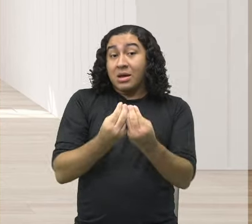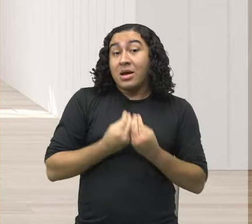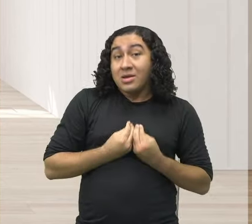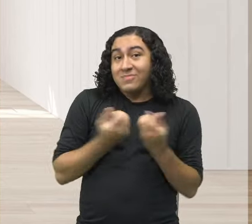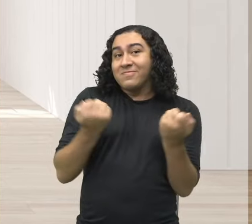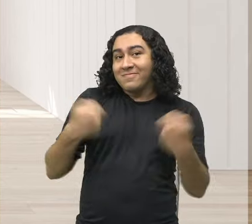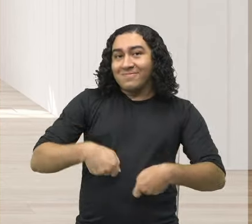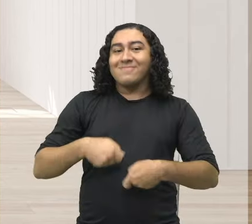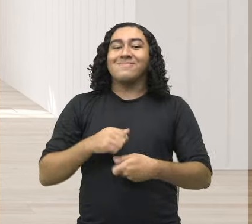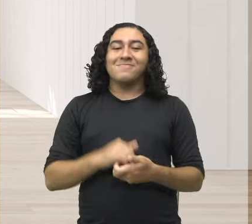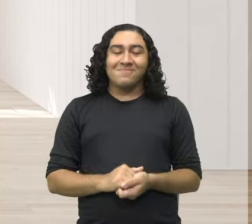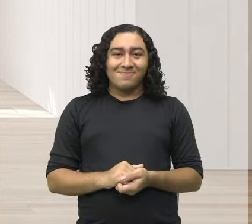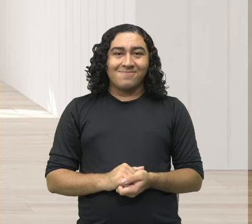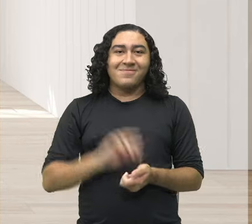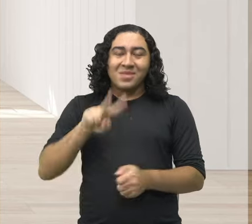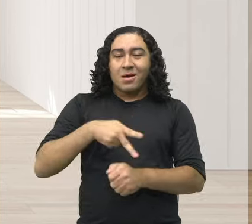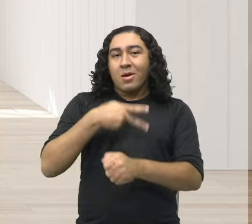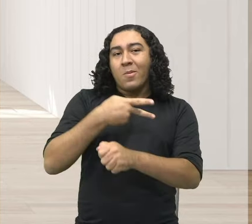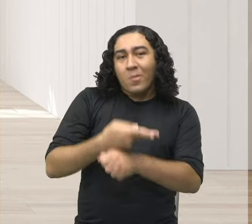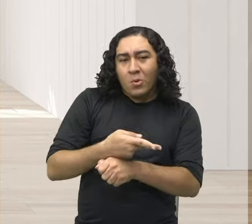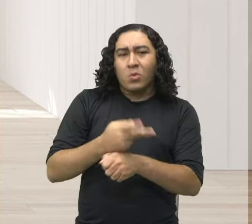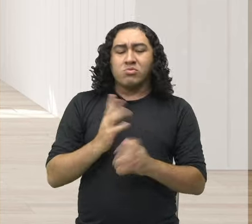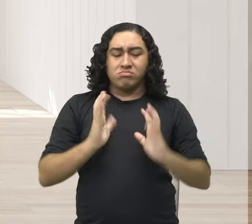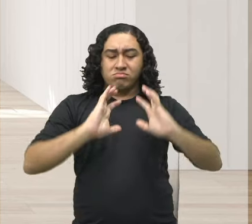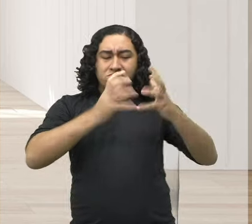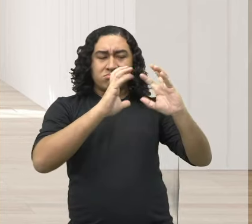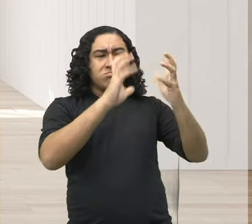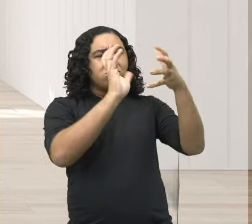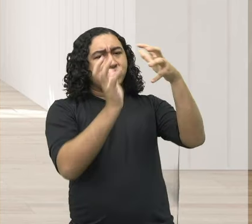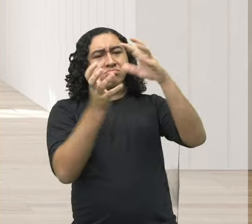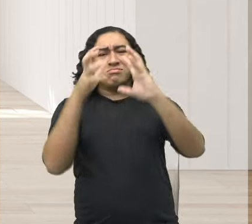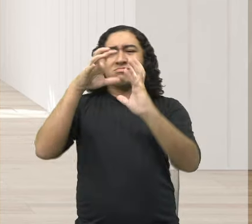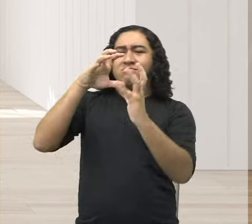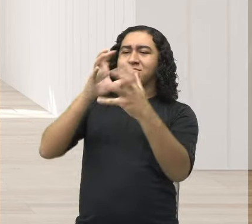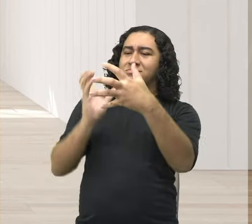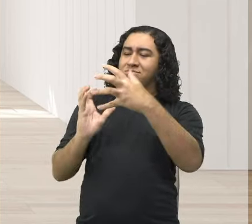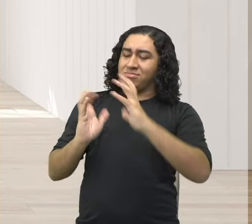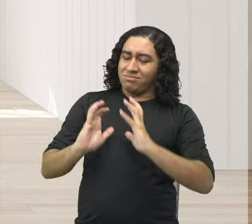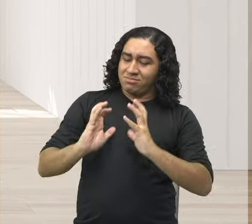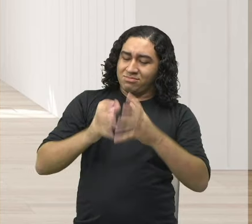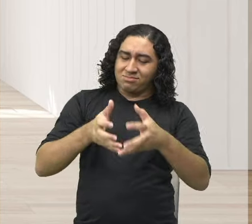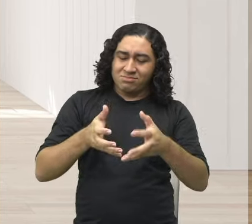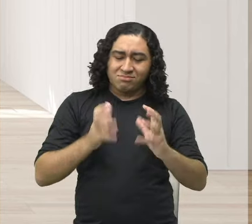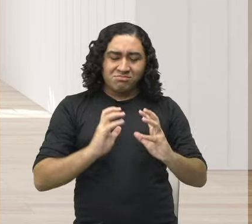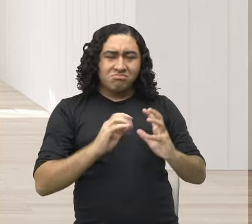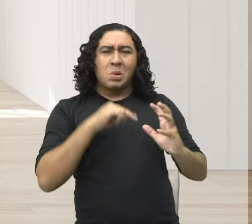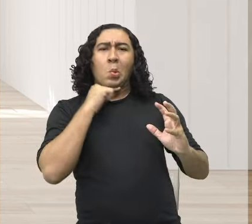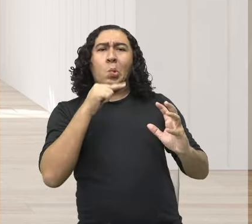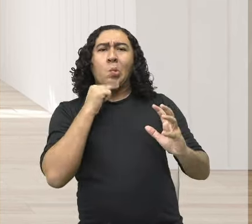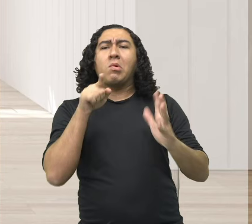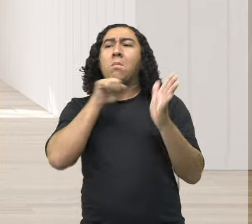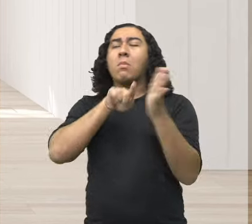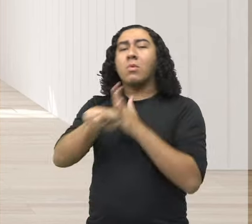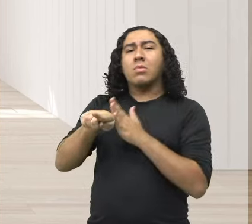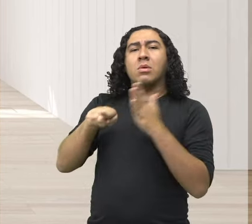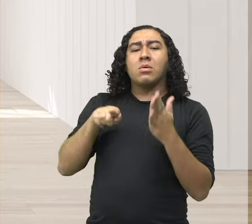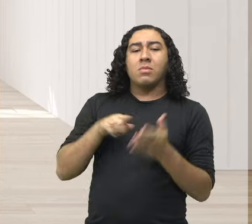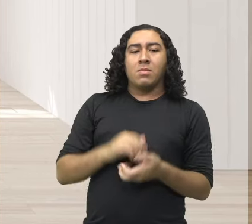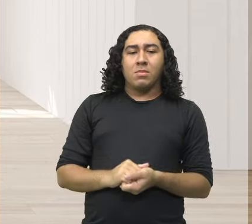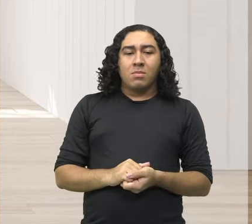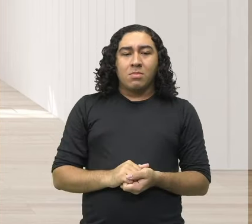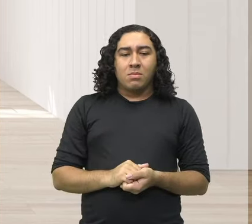velho. Depois, começou a girar a bola à procura de alguma coisa. Perguntou: "Como é que liga?"